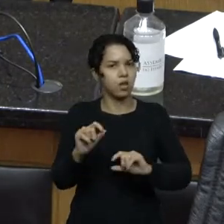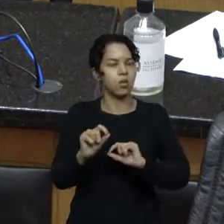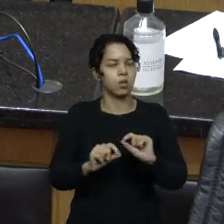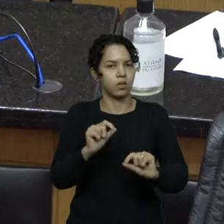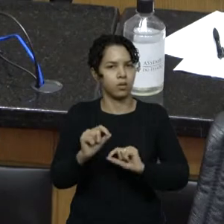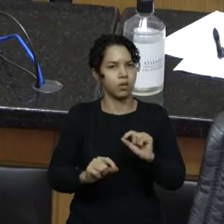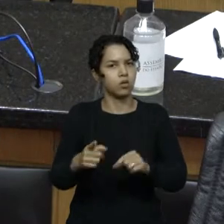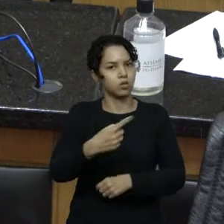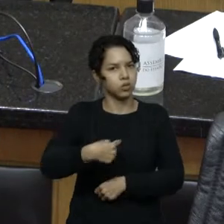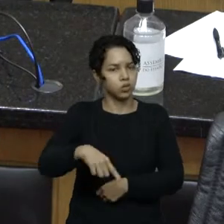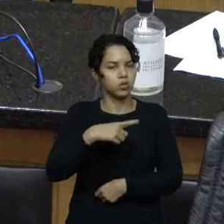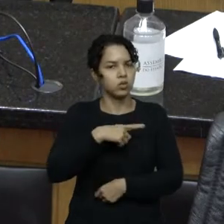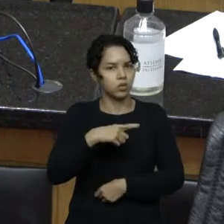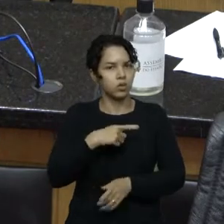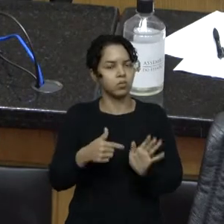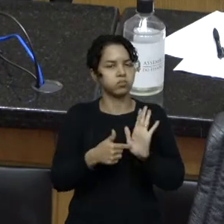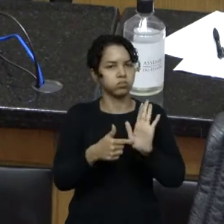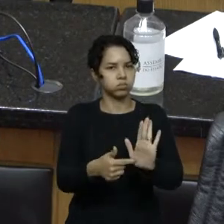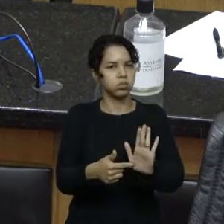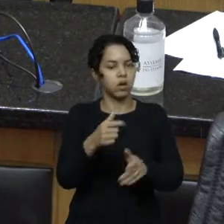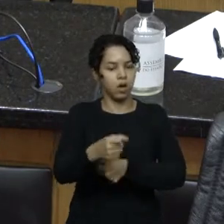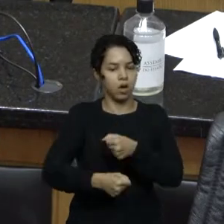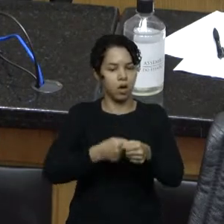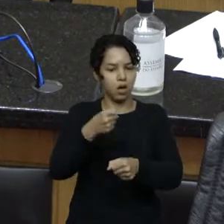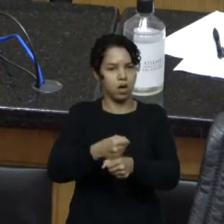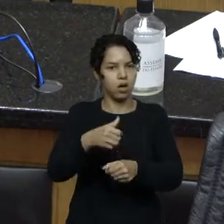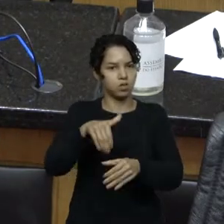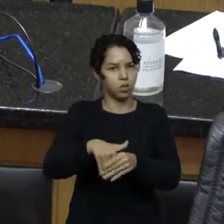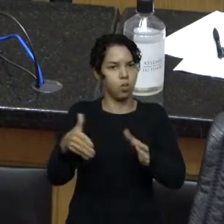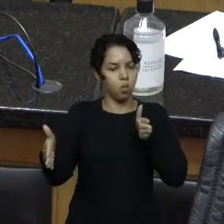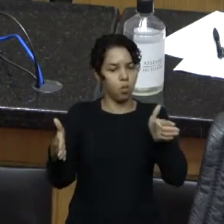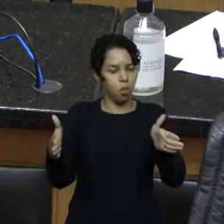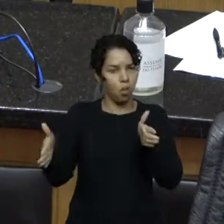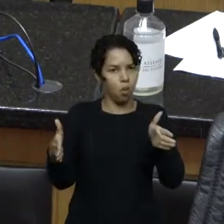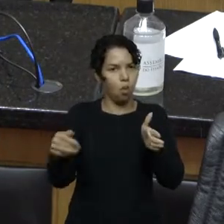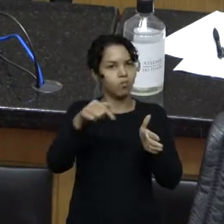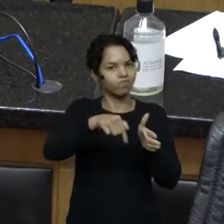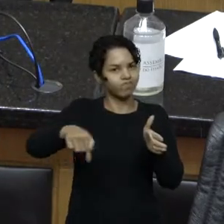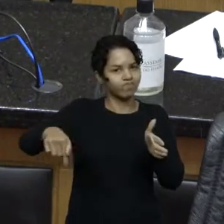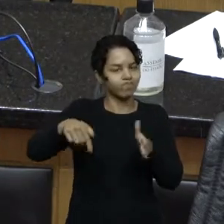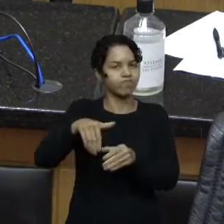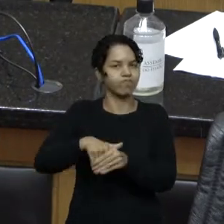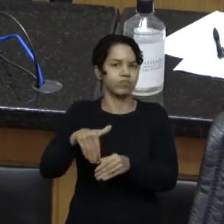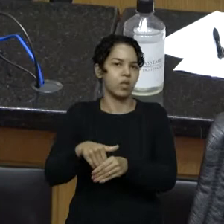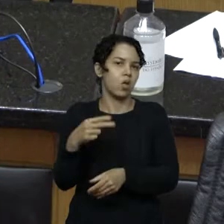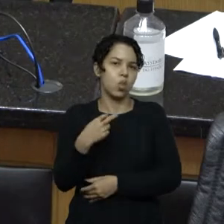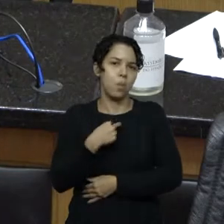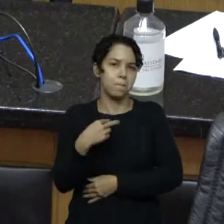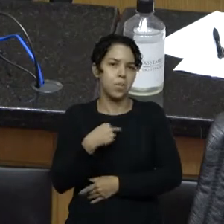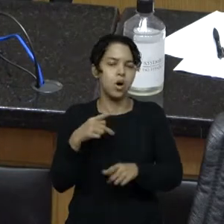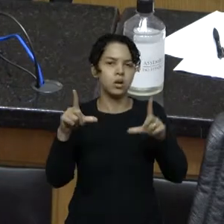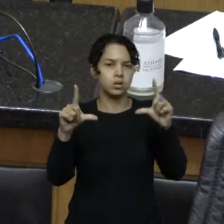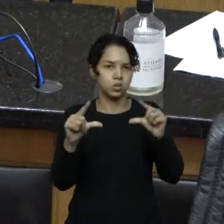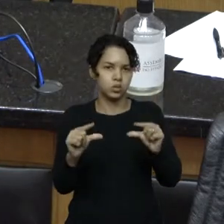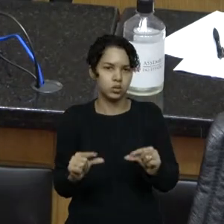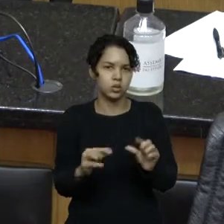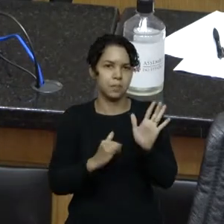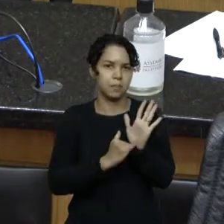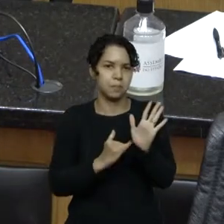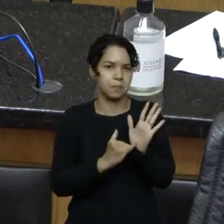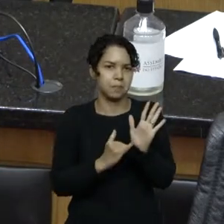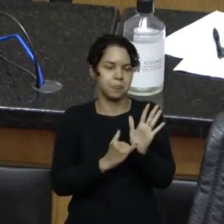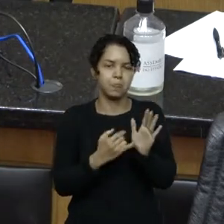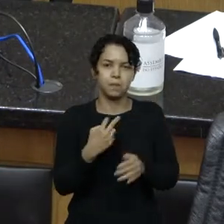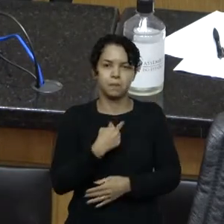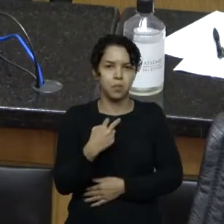ainda um apontamento aí ano eleitoral ano eleitoral não se pode reduzir impostos não